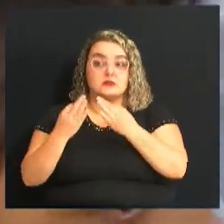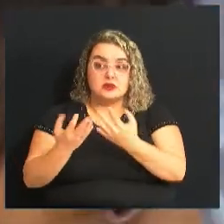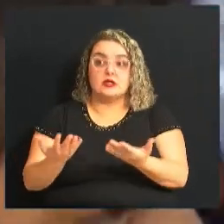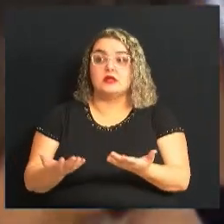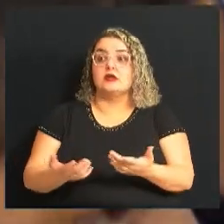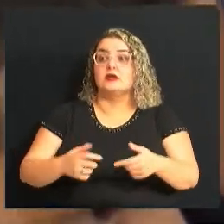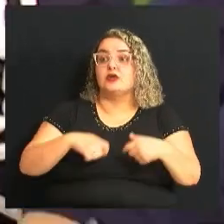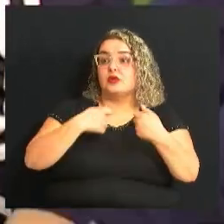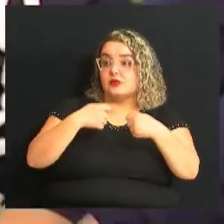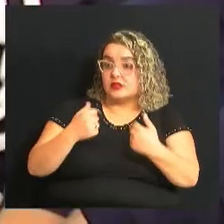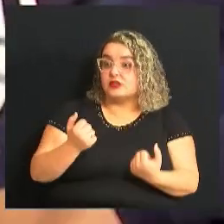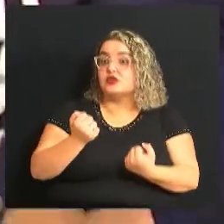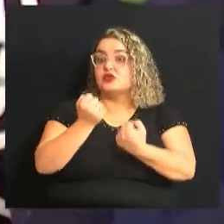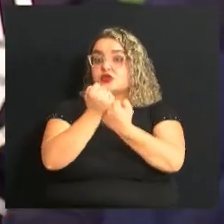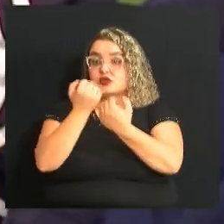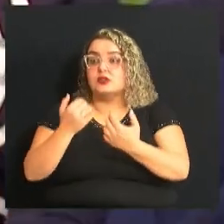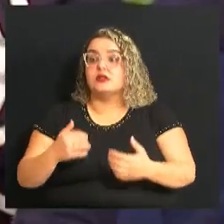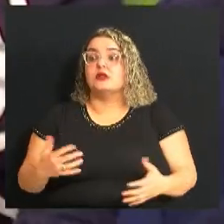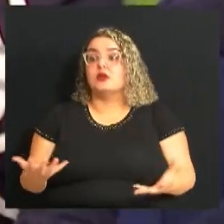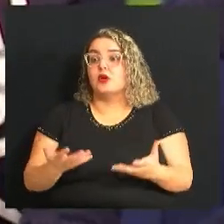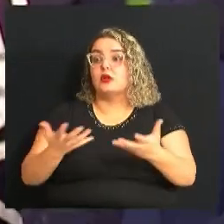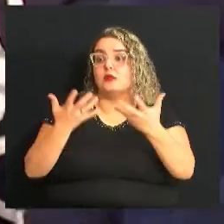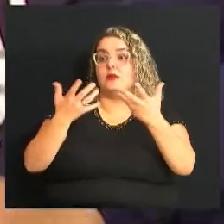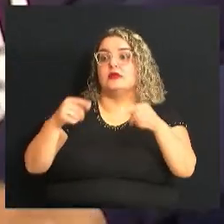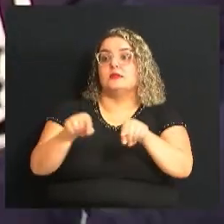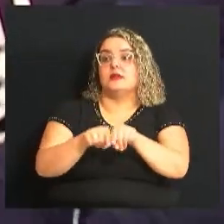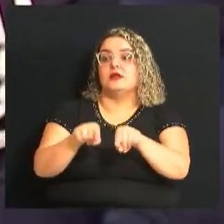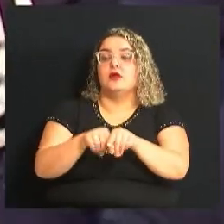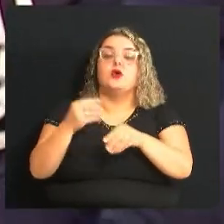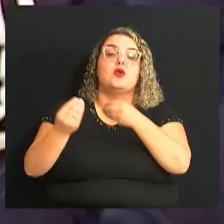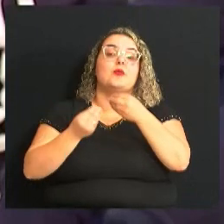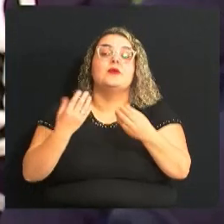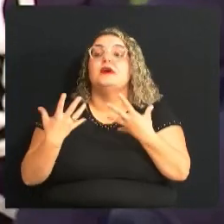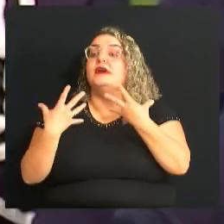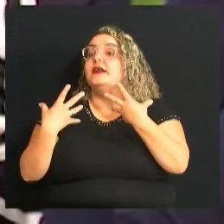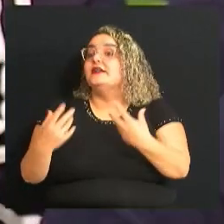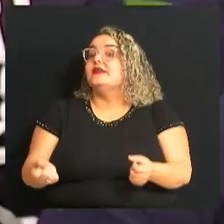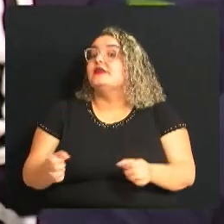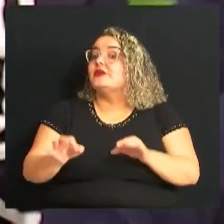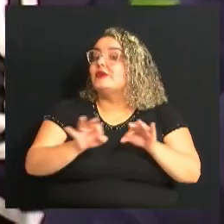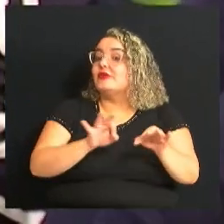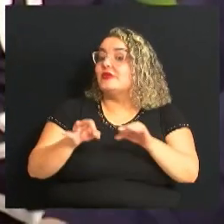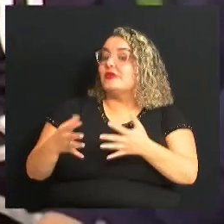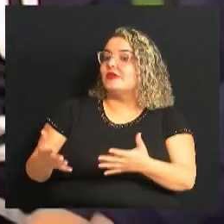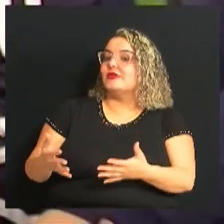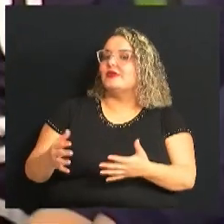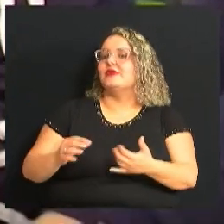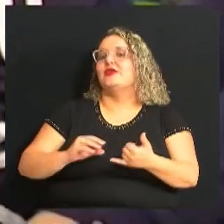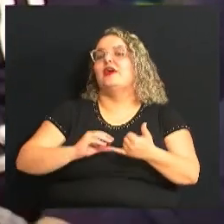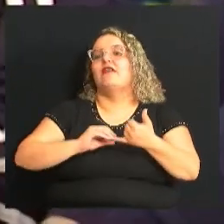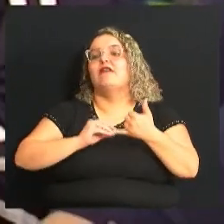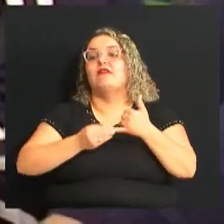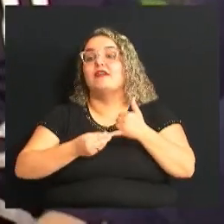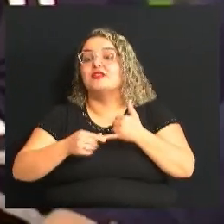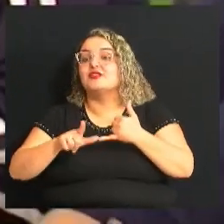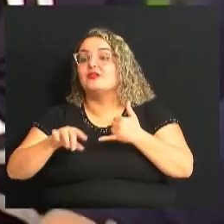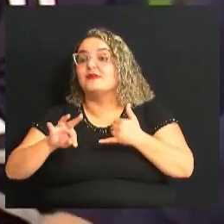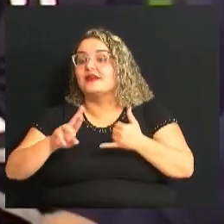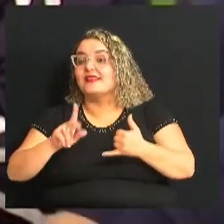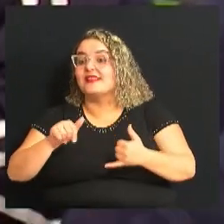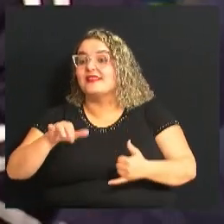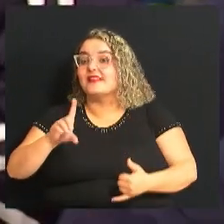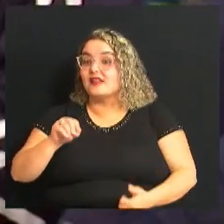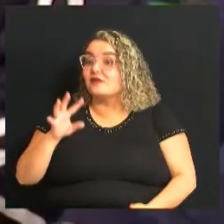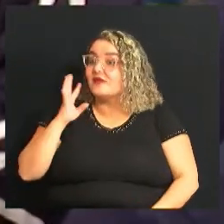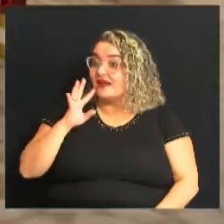do nosso apoio e colaboração. Como foi receber a galera aí do projeto Feijão Letrado, bem bacana, né?